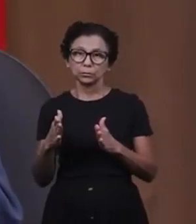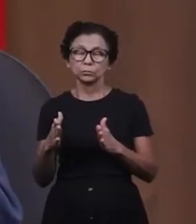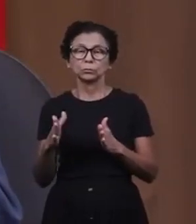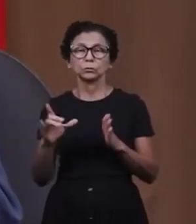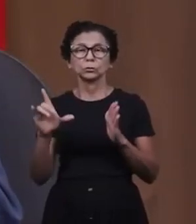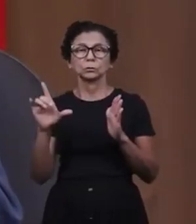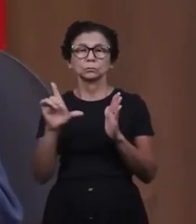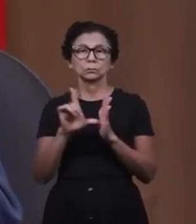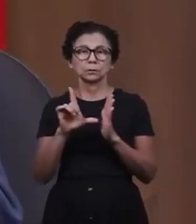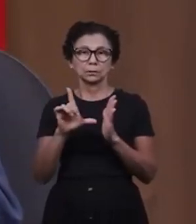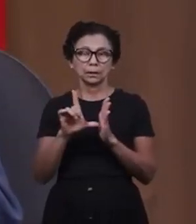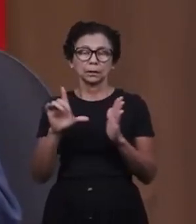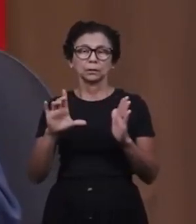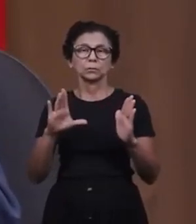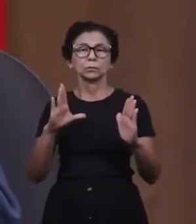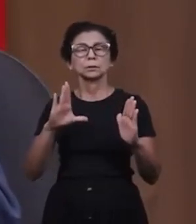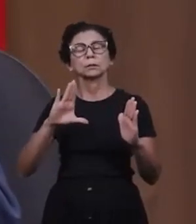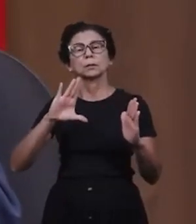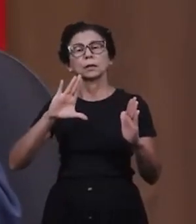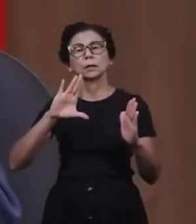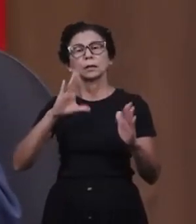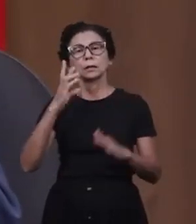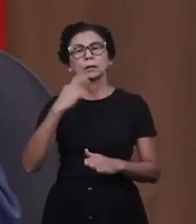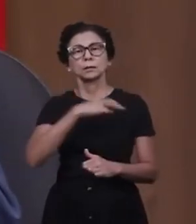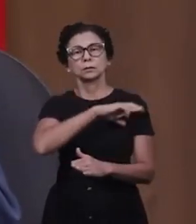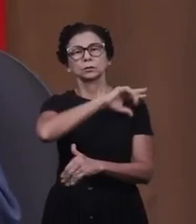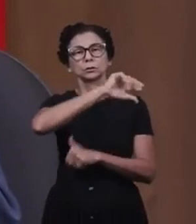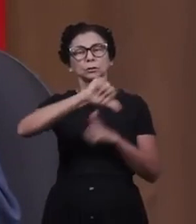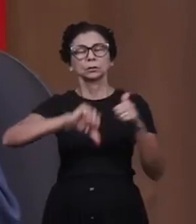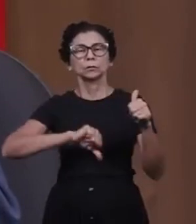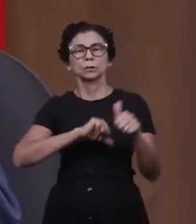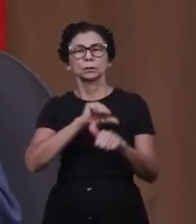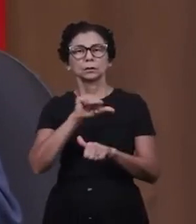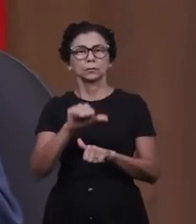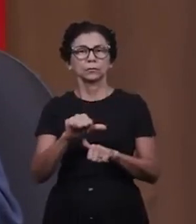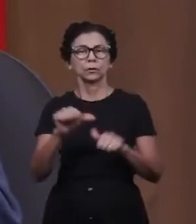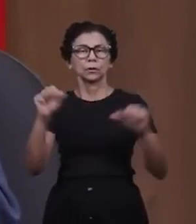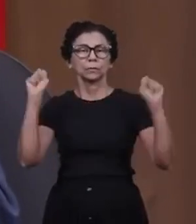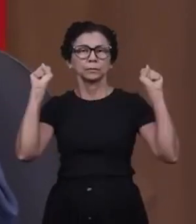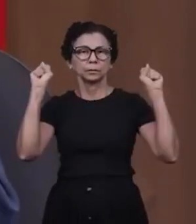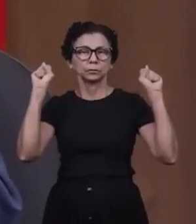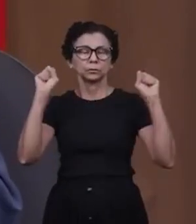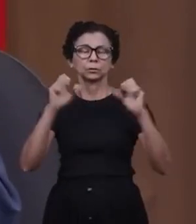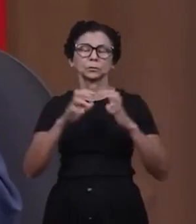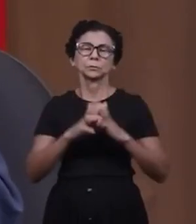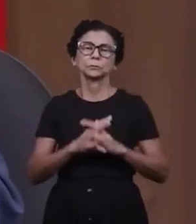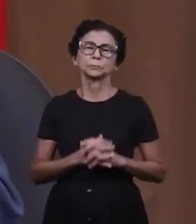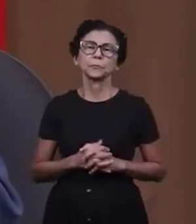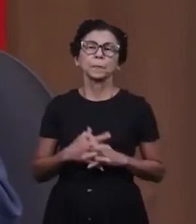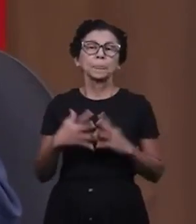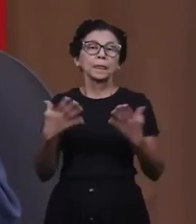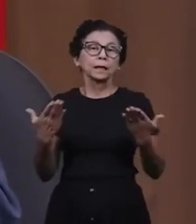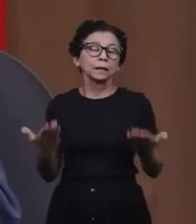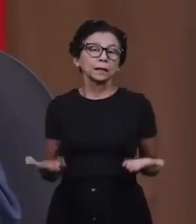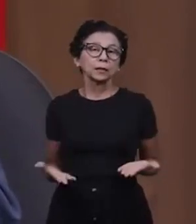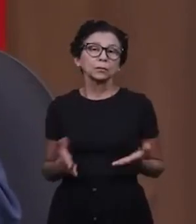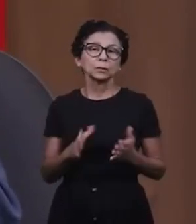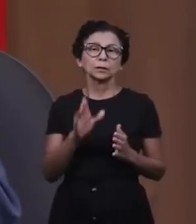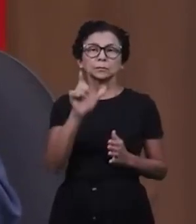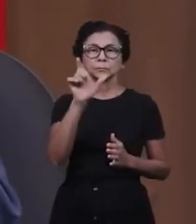que Jesus é o único Salvador, né? Ele é o único mediador entre Deus e os homens, como a própria Bíblia